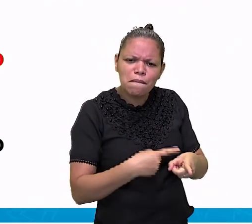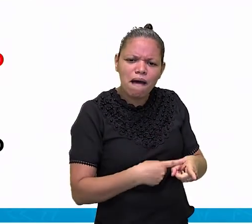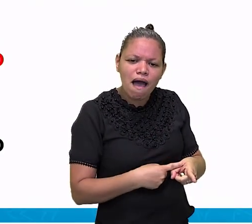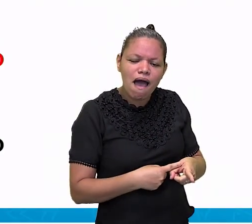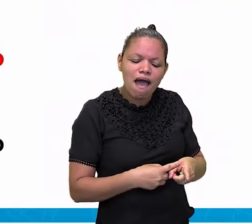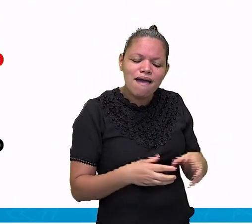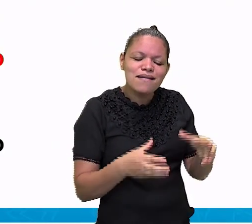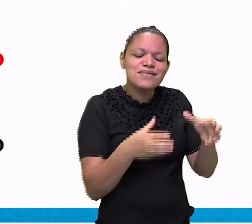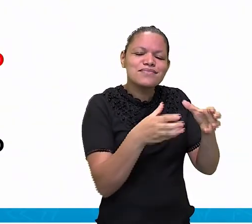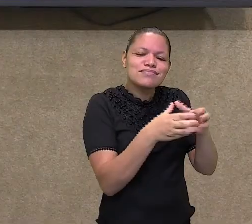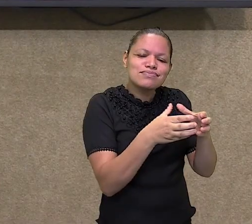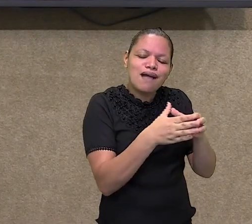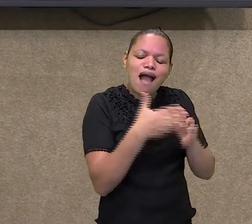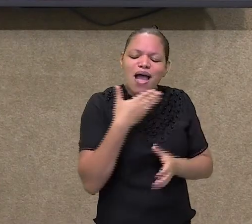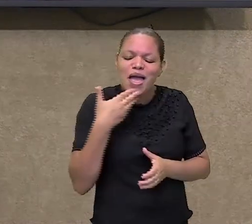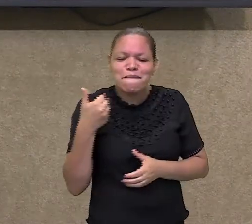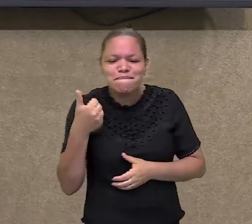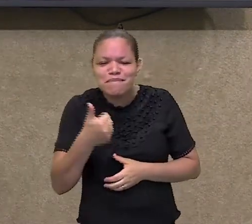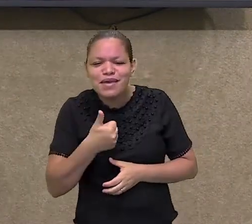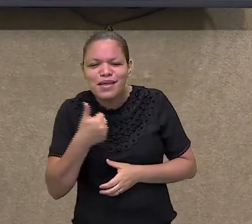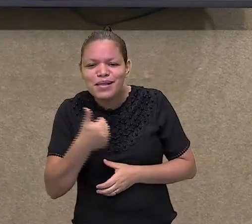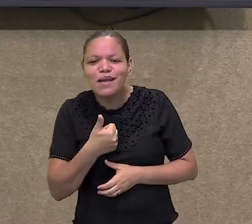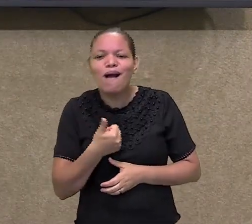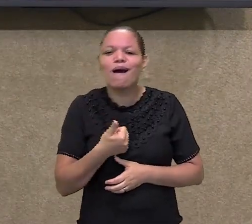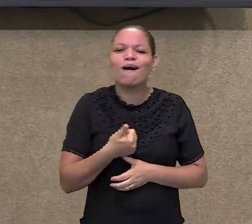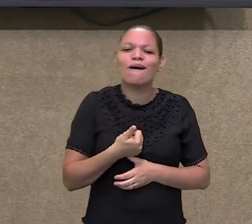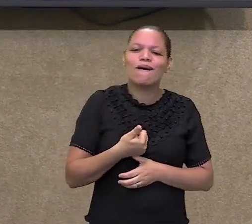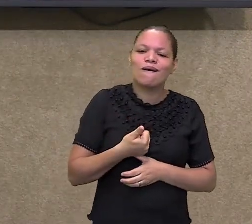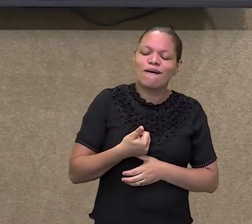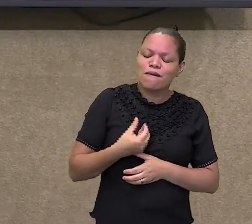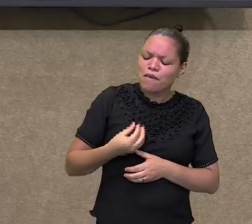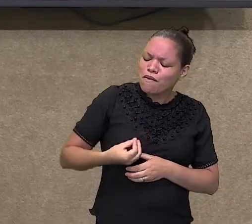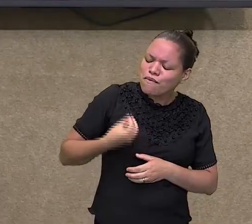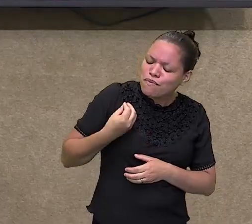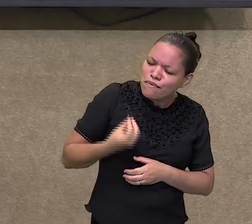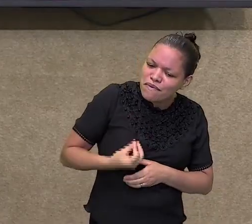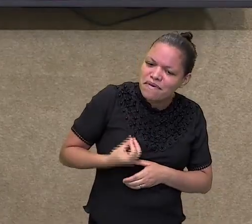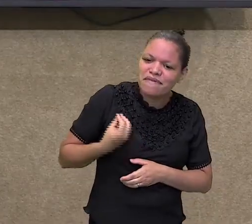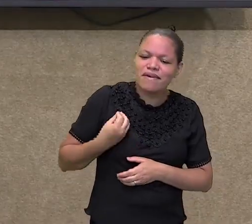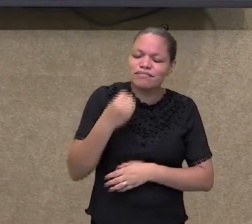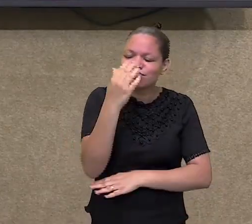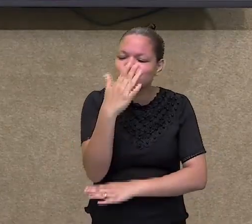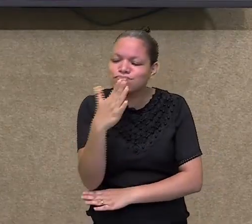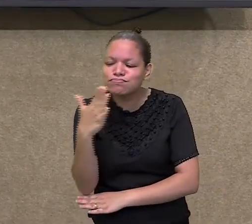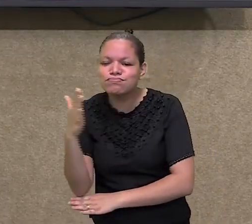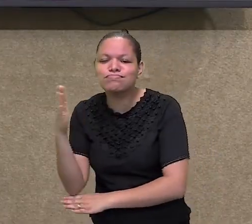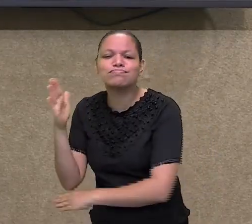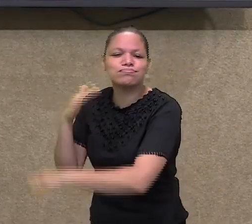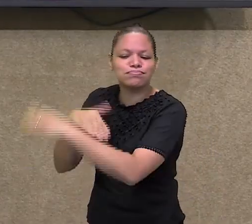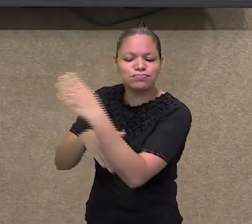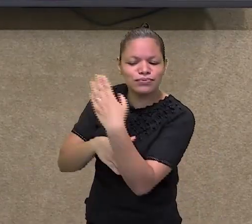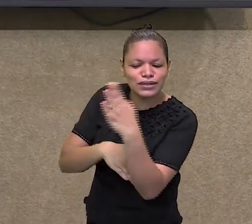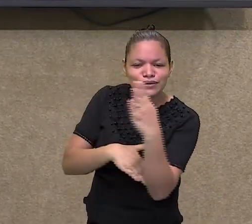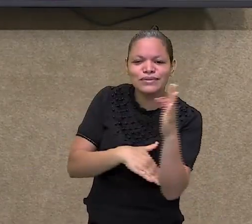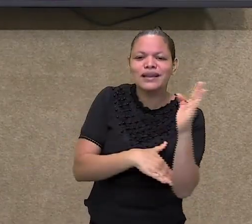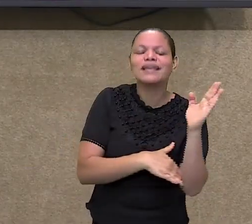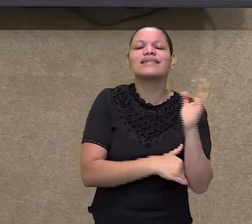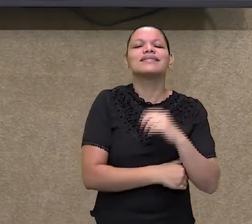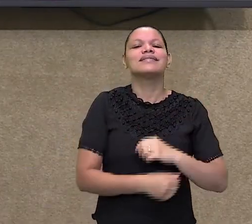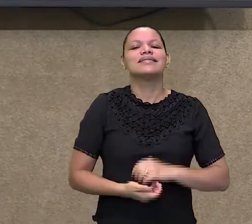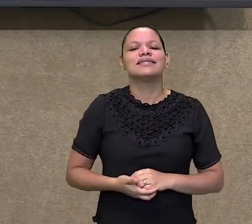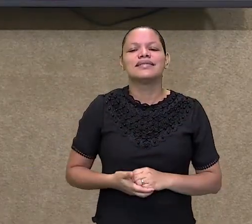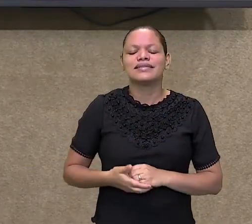ambiente melhor de convívio com relação à natureza, mais árvores, né? Recursos naturais com maior amplitude,